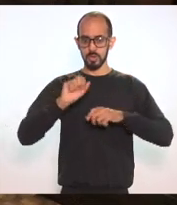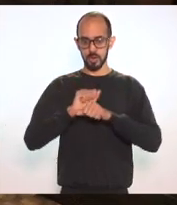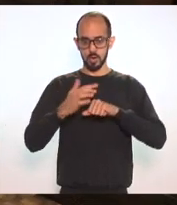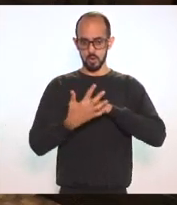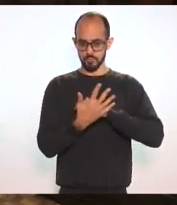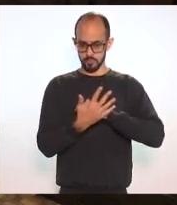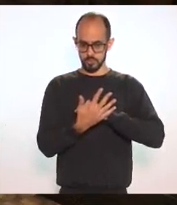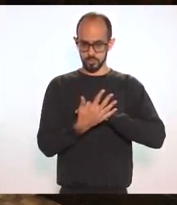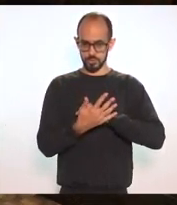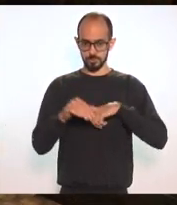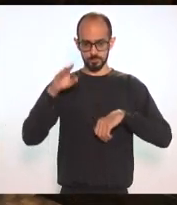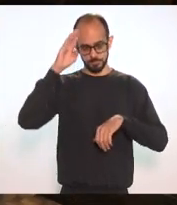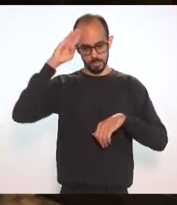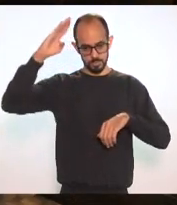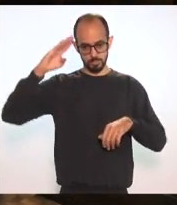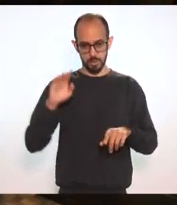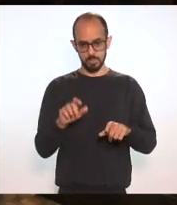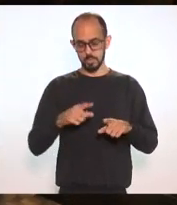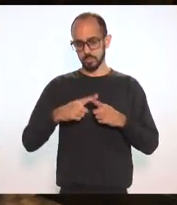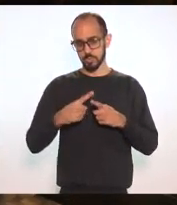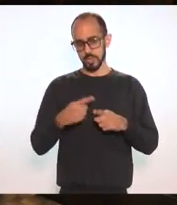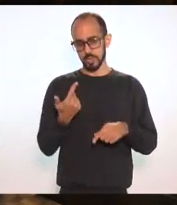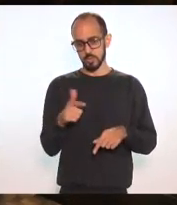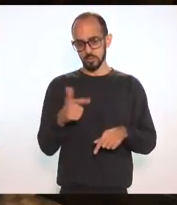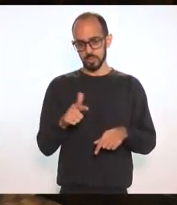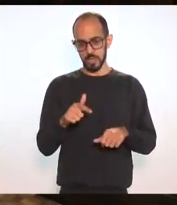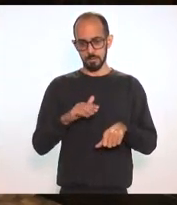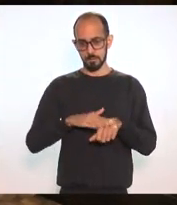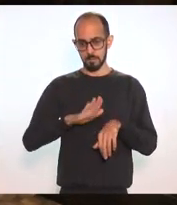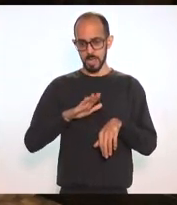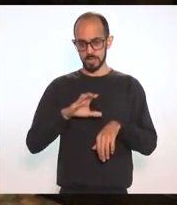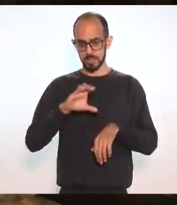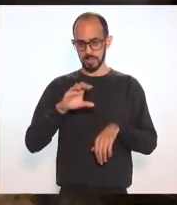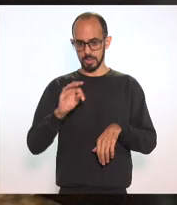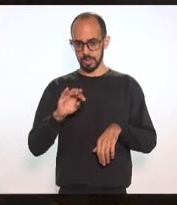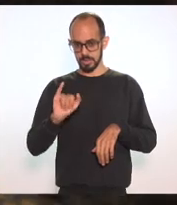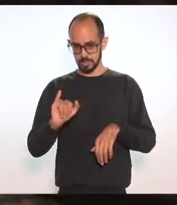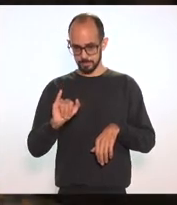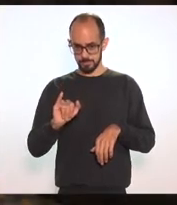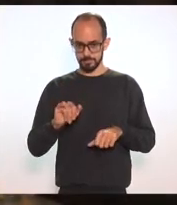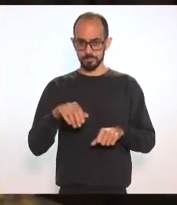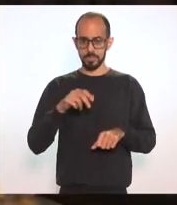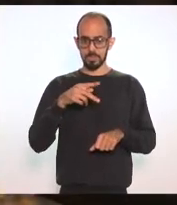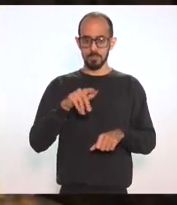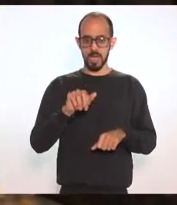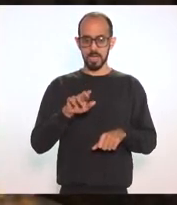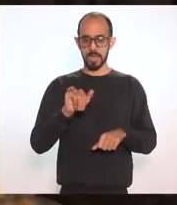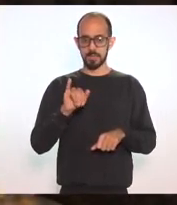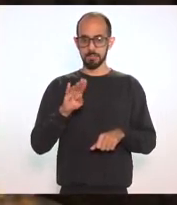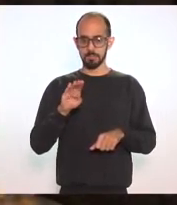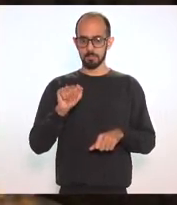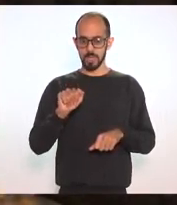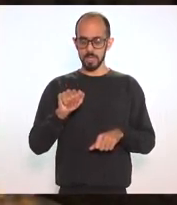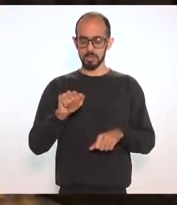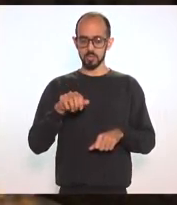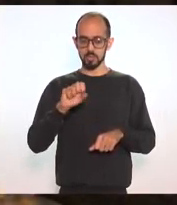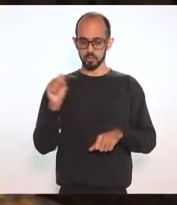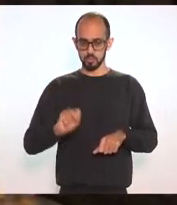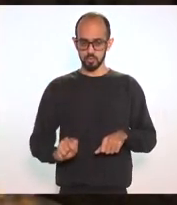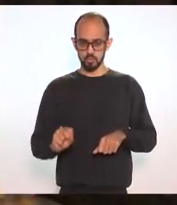e principalmente por não termos nenhuma vaga mais em CTI. Paraíba do Sul, Areal,